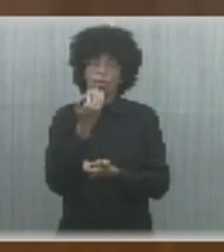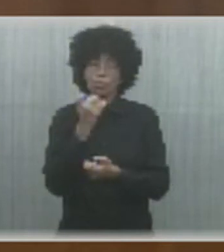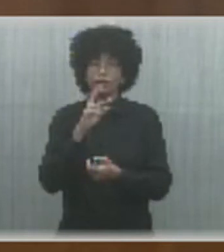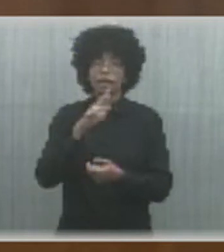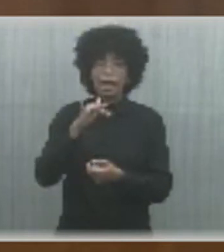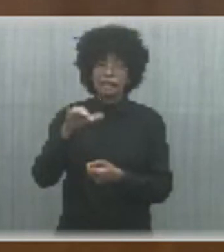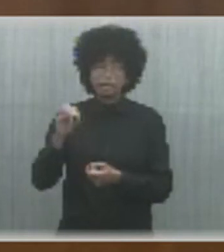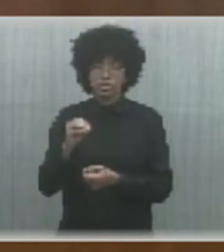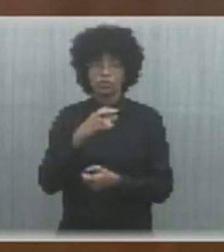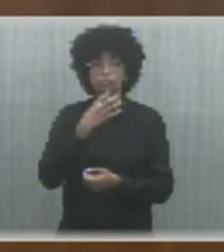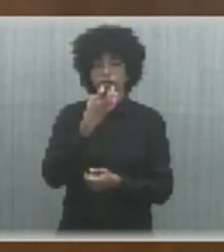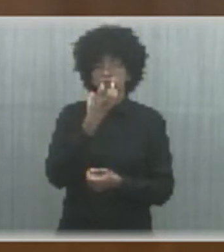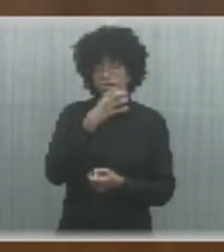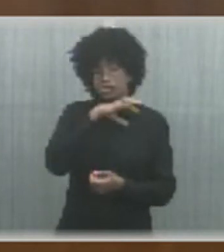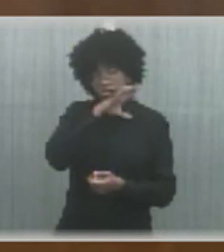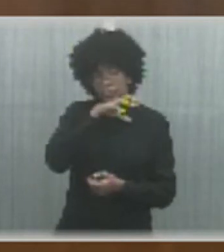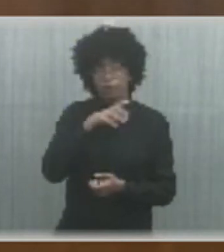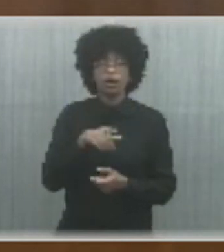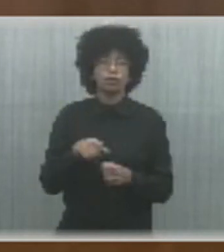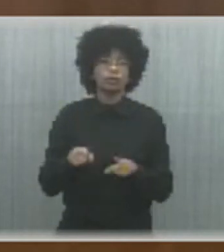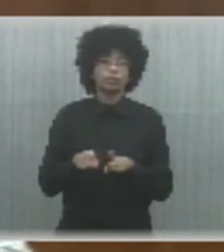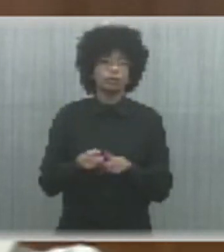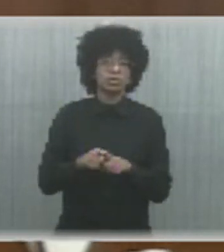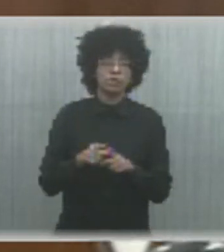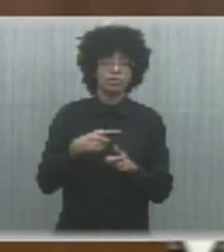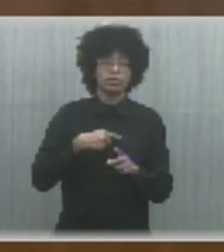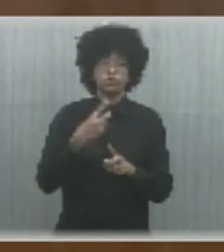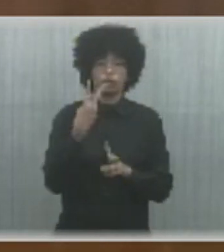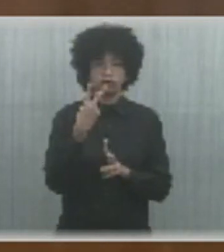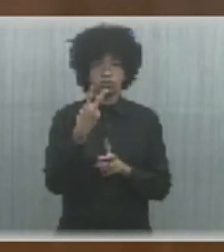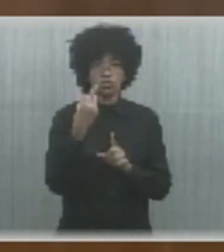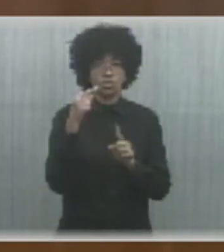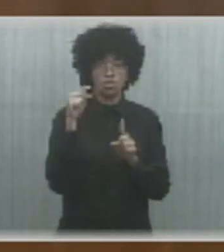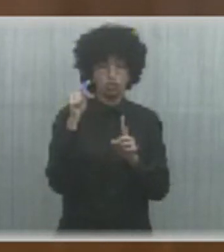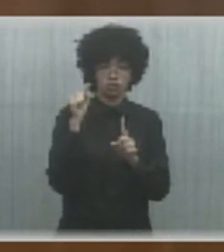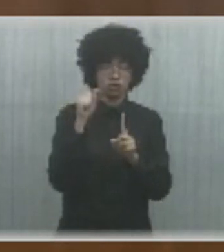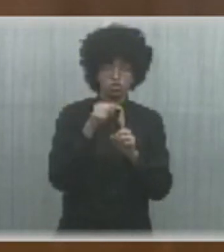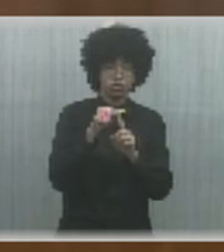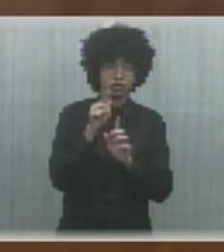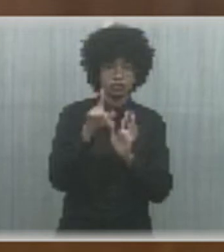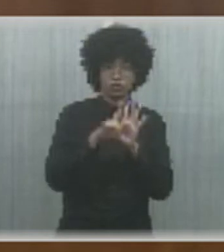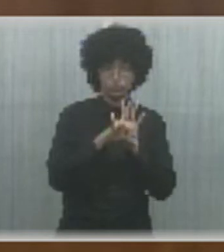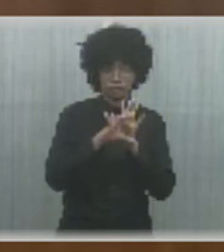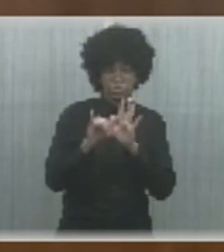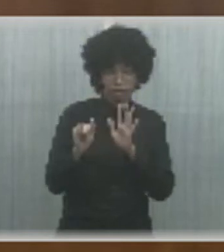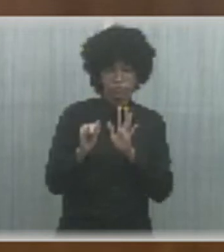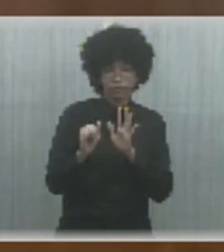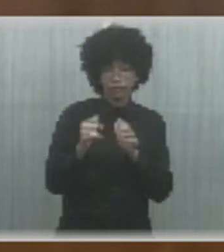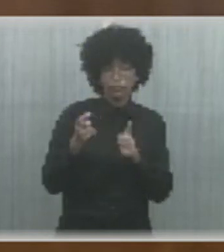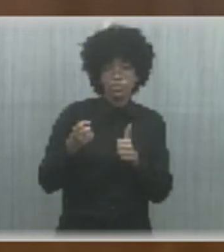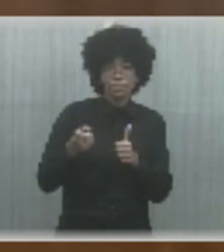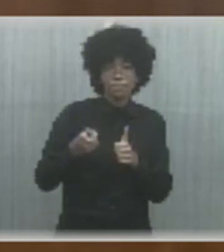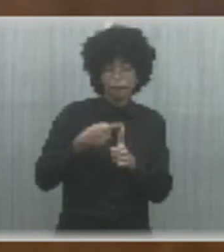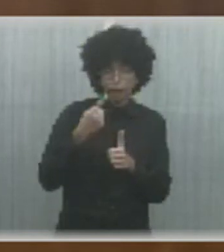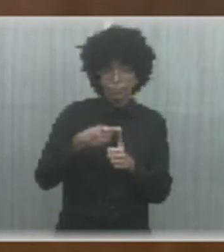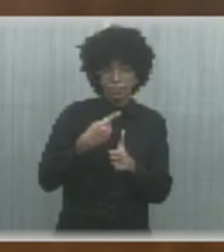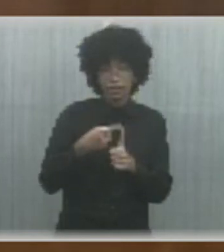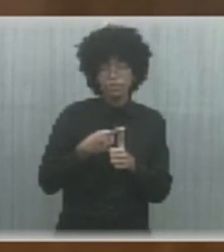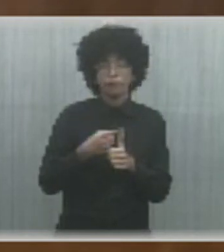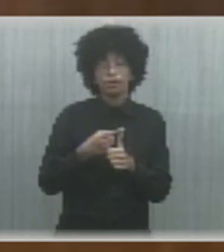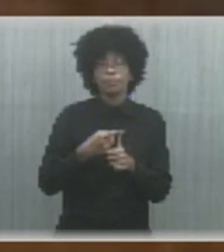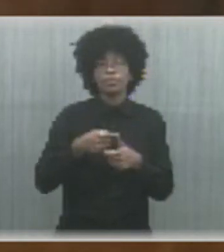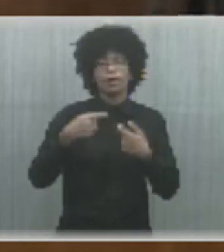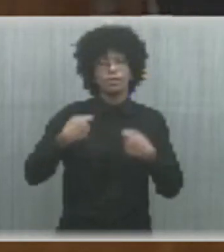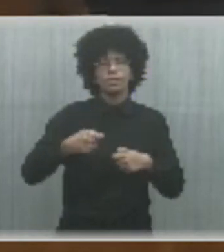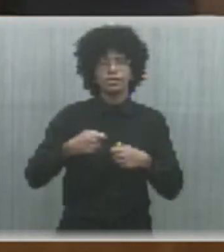lei nessa casa, dois indicativos, senhor presidente. O primeiro indicativo é propor para incentivar